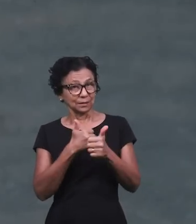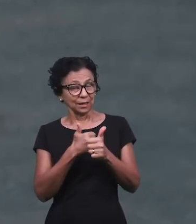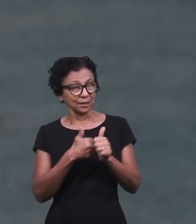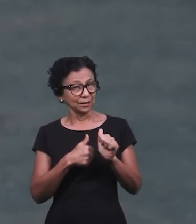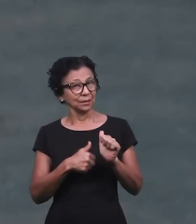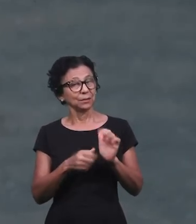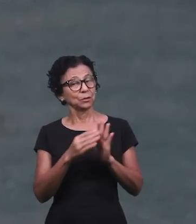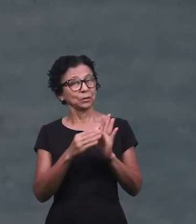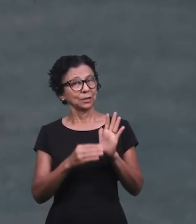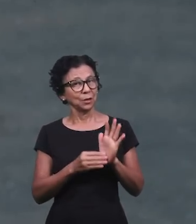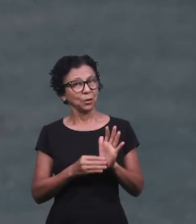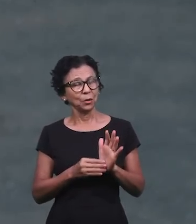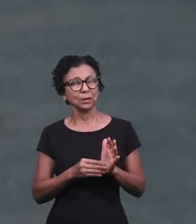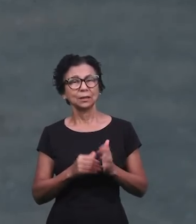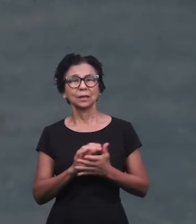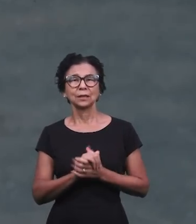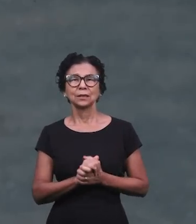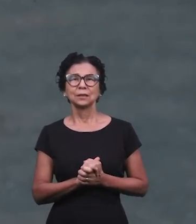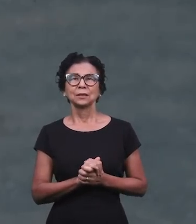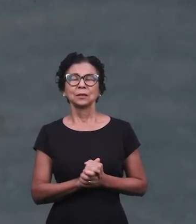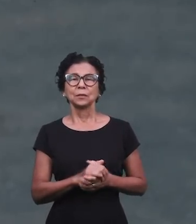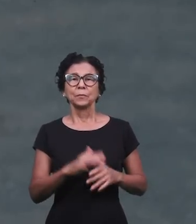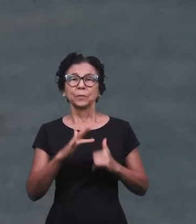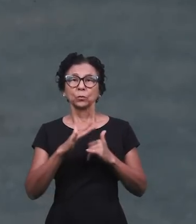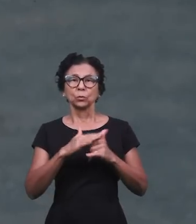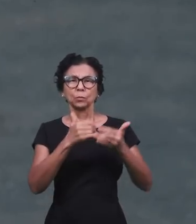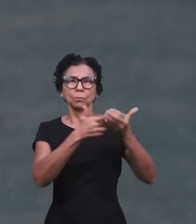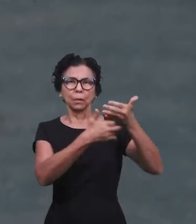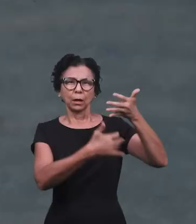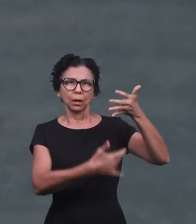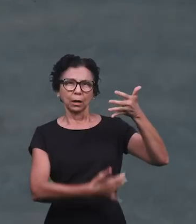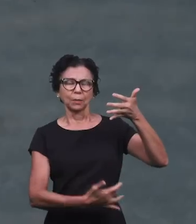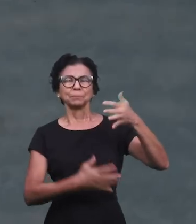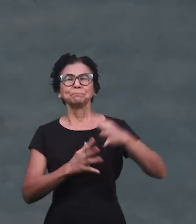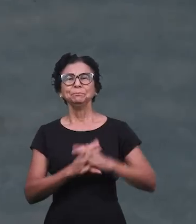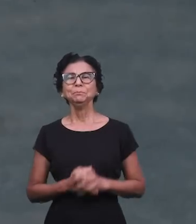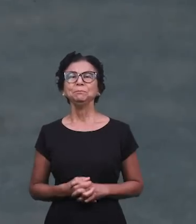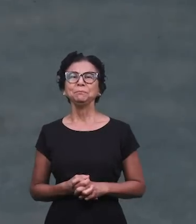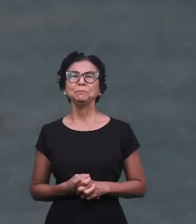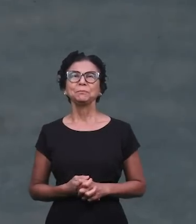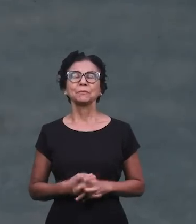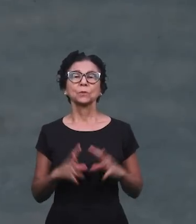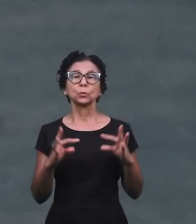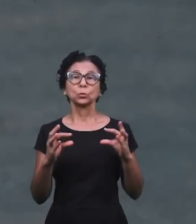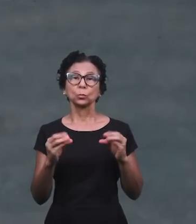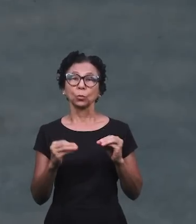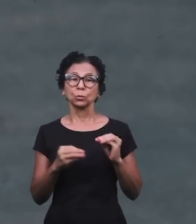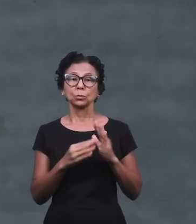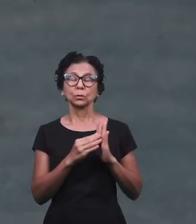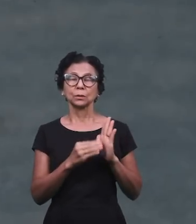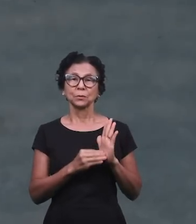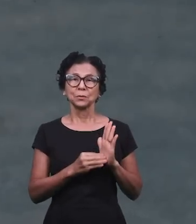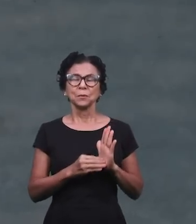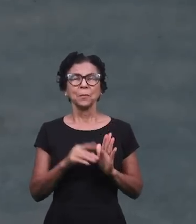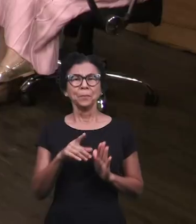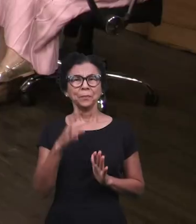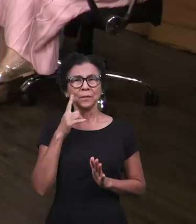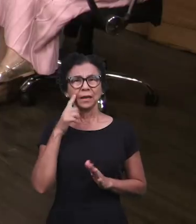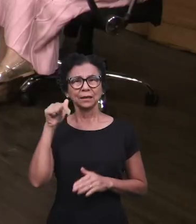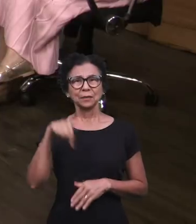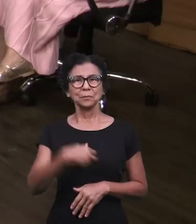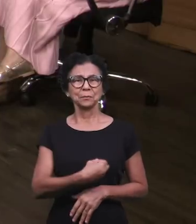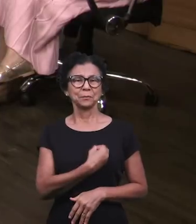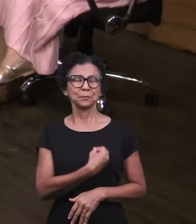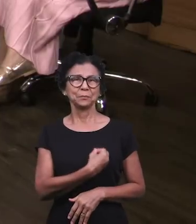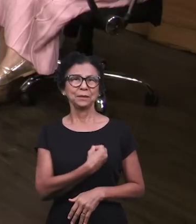a gente tem uma sequência maravilhosa no YouTube, tem todos os programas. E agora, você vê quem está hoje no estúdio participando,